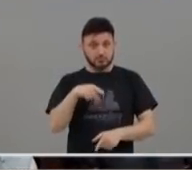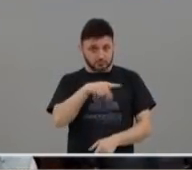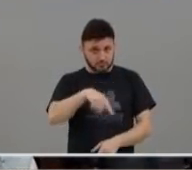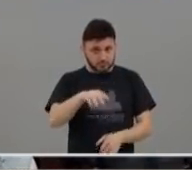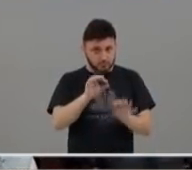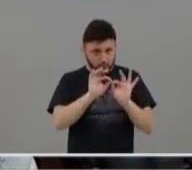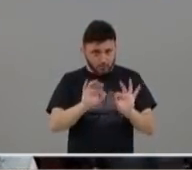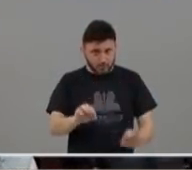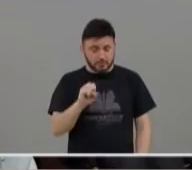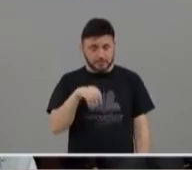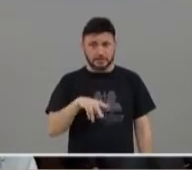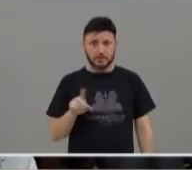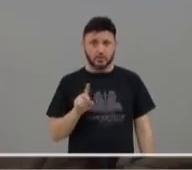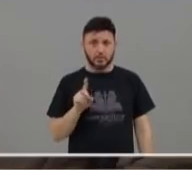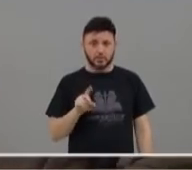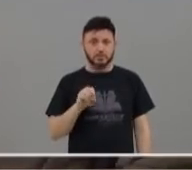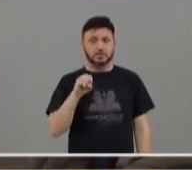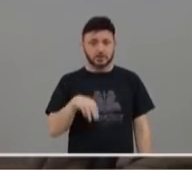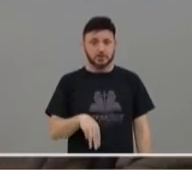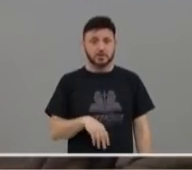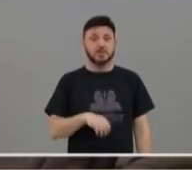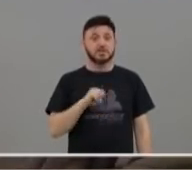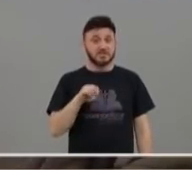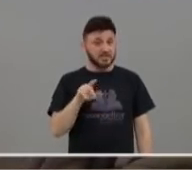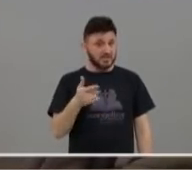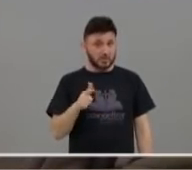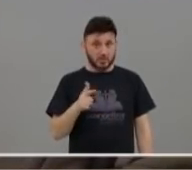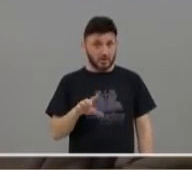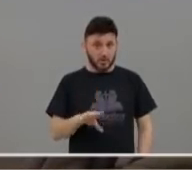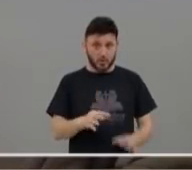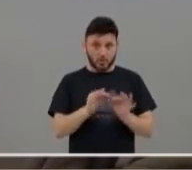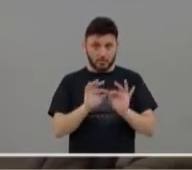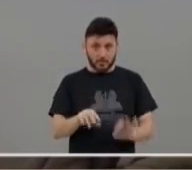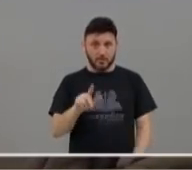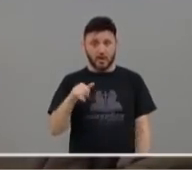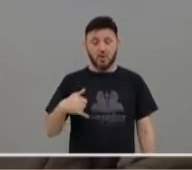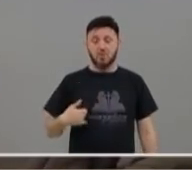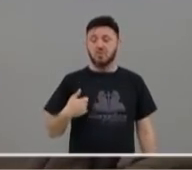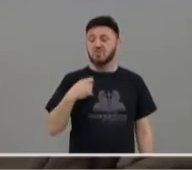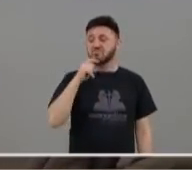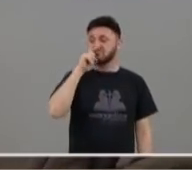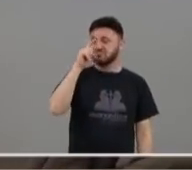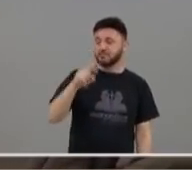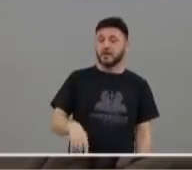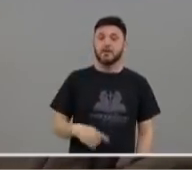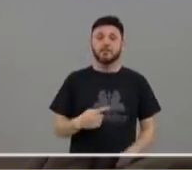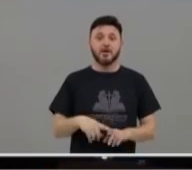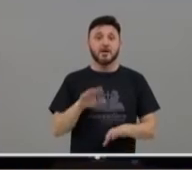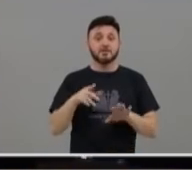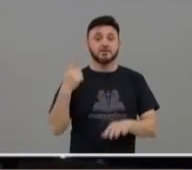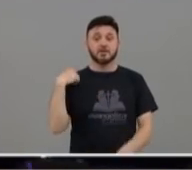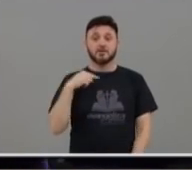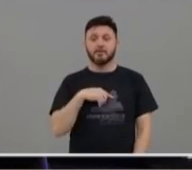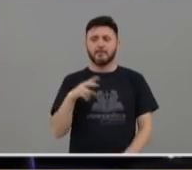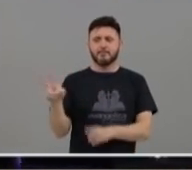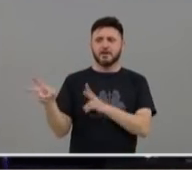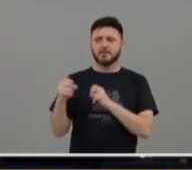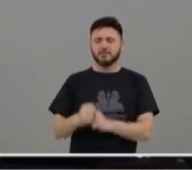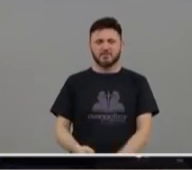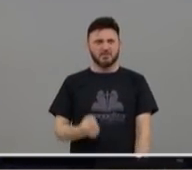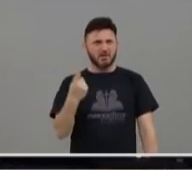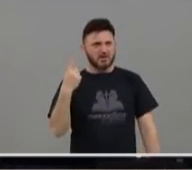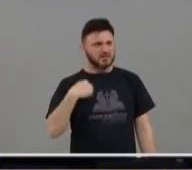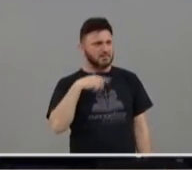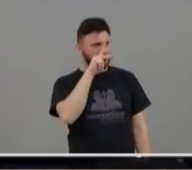sim ou não? Então você é orgulhoso. O orgulhoso muitas vezes não percebe isso. Tem fala assim: padre, não sou